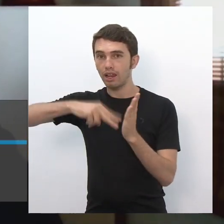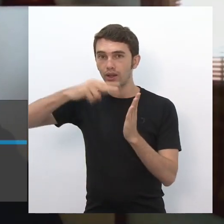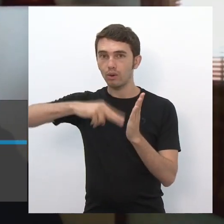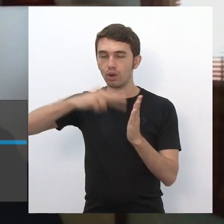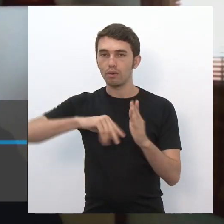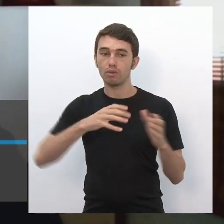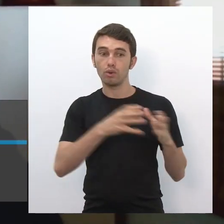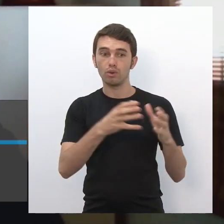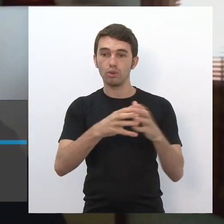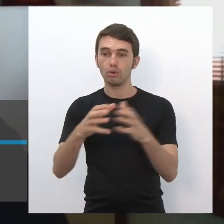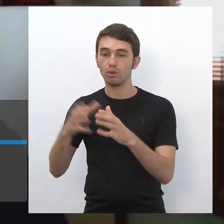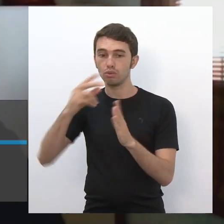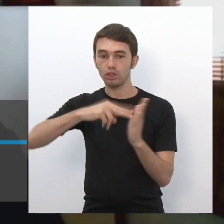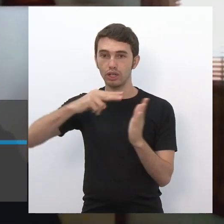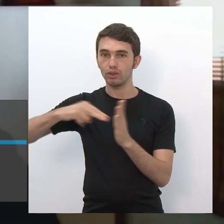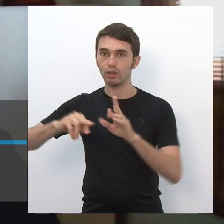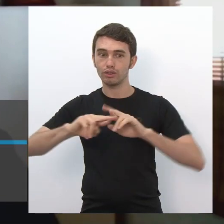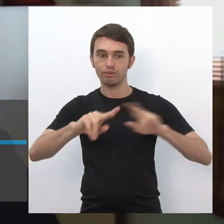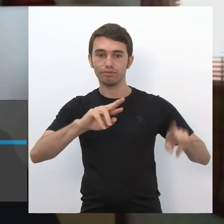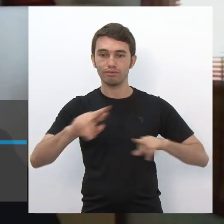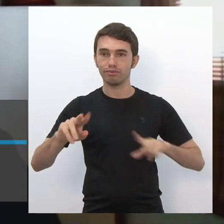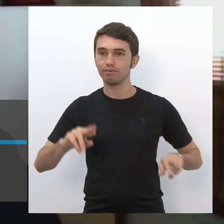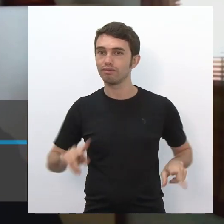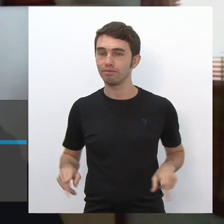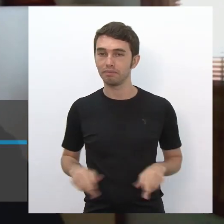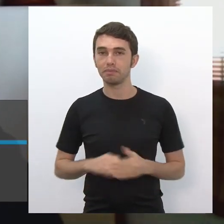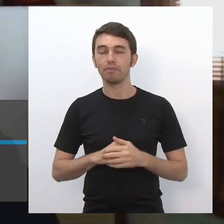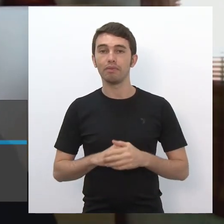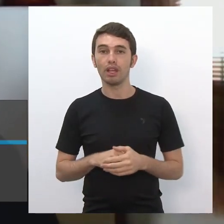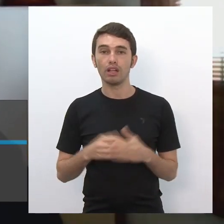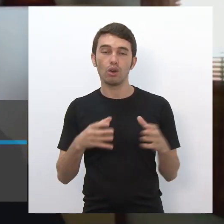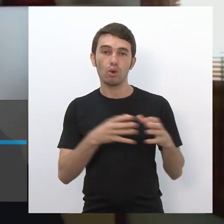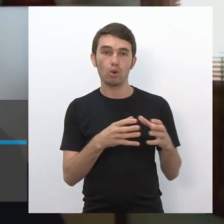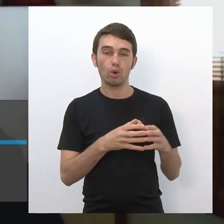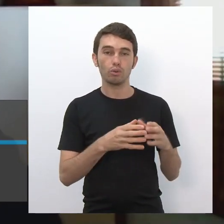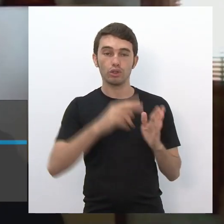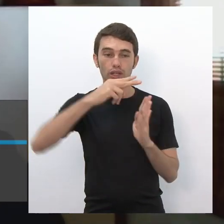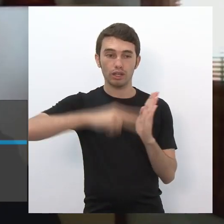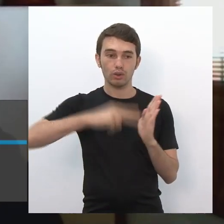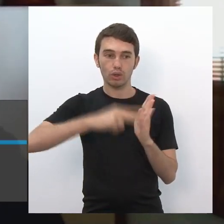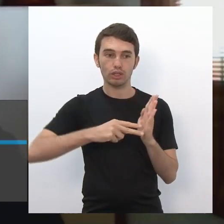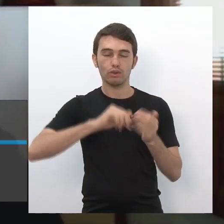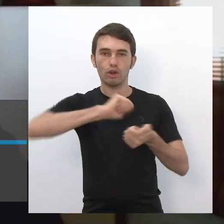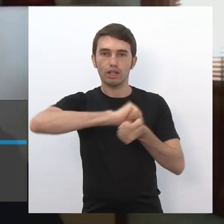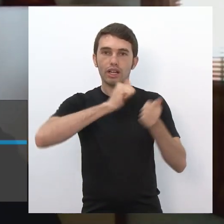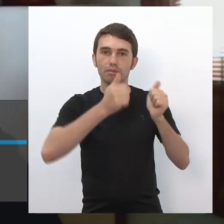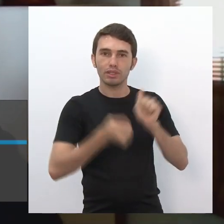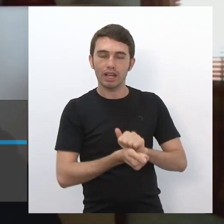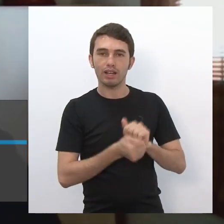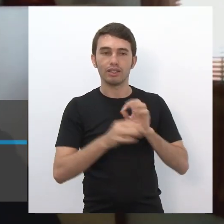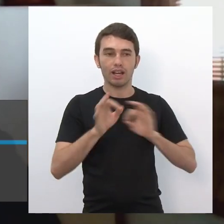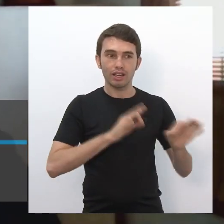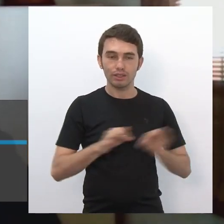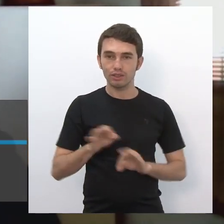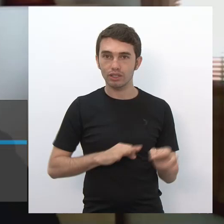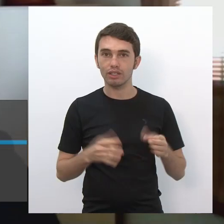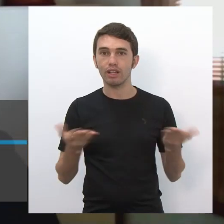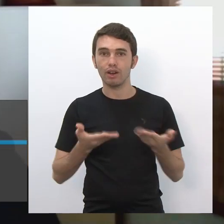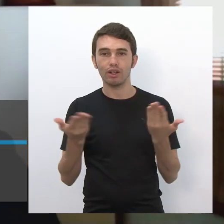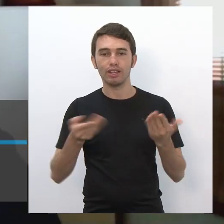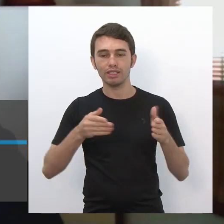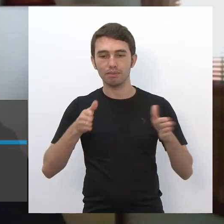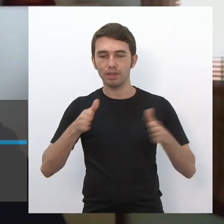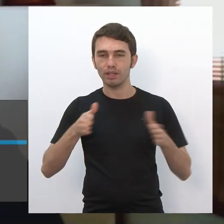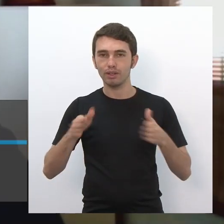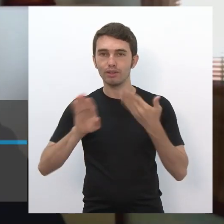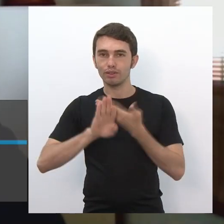clubes de leitura. Clubes de leitura que foram adaptados, planejados e realizados nesse período de